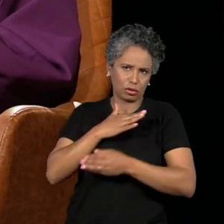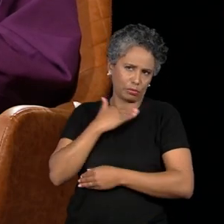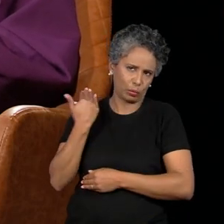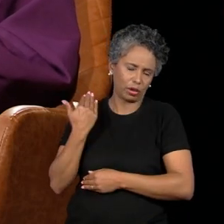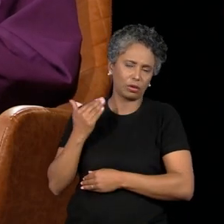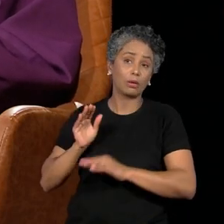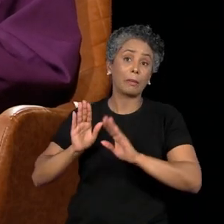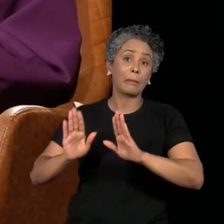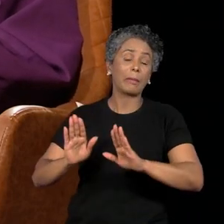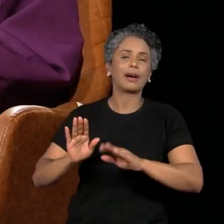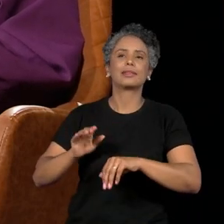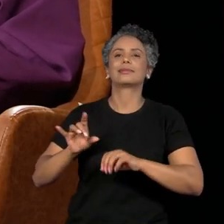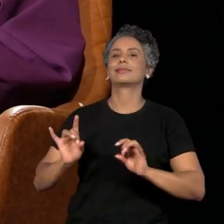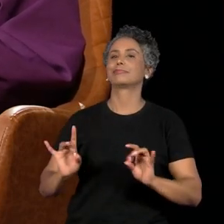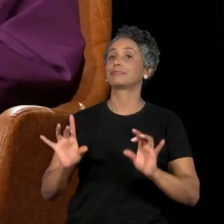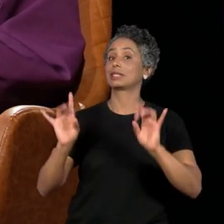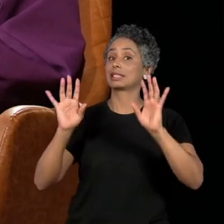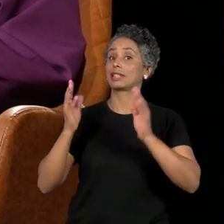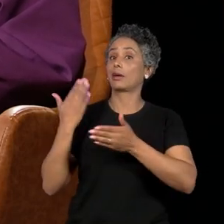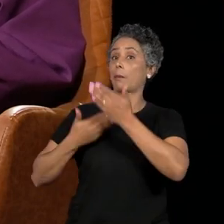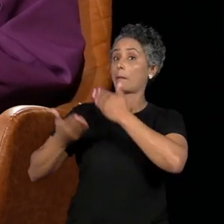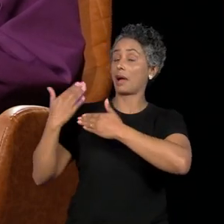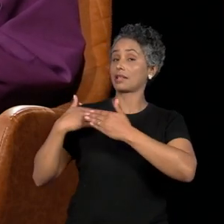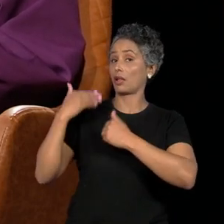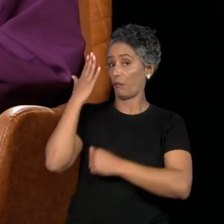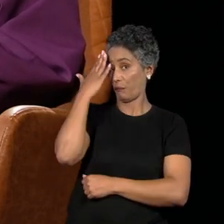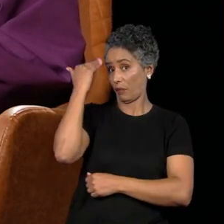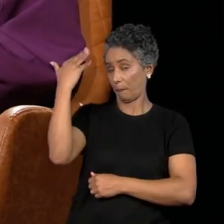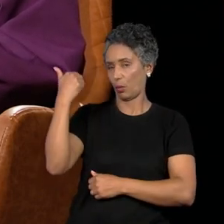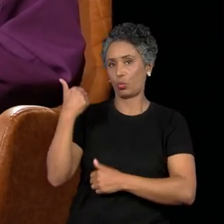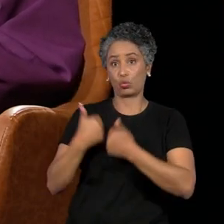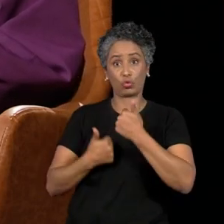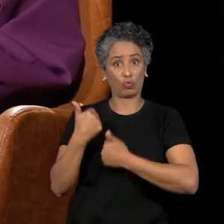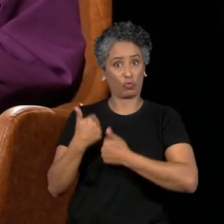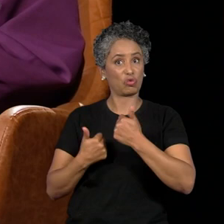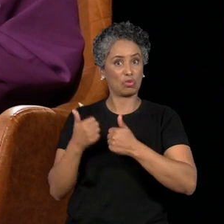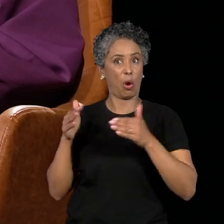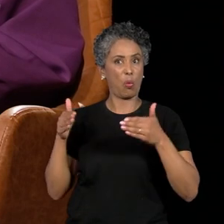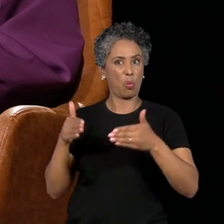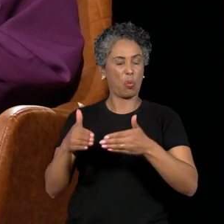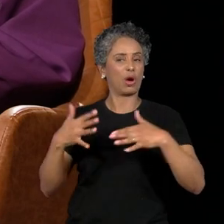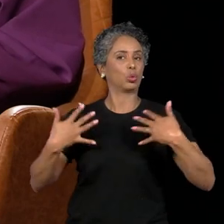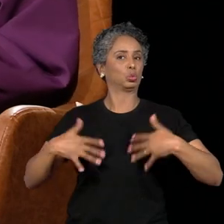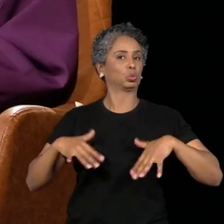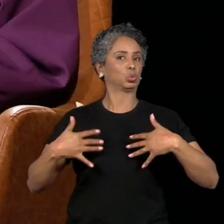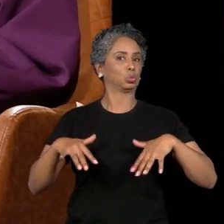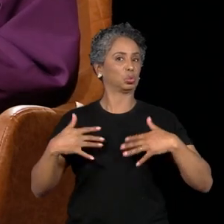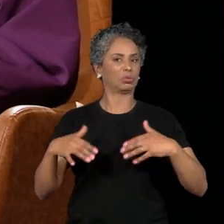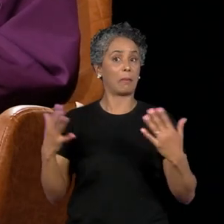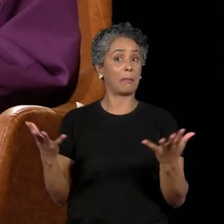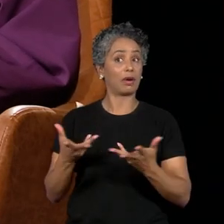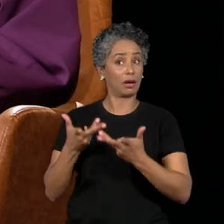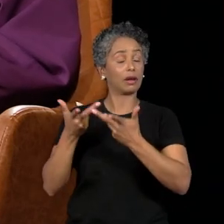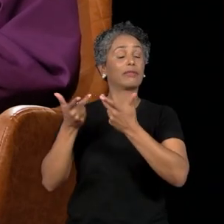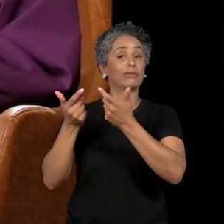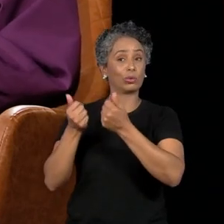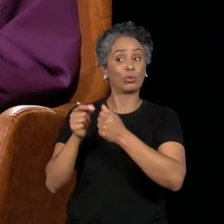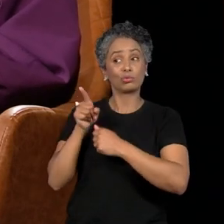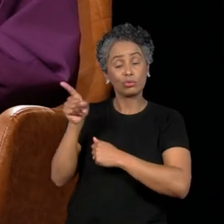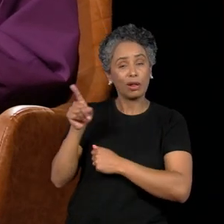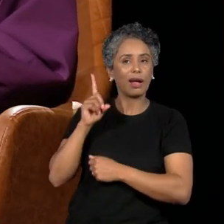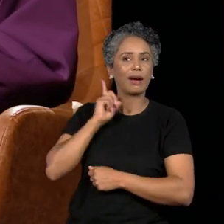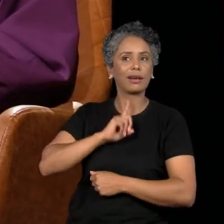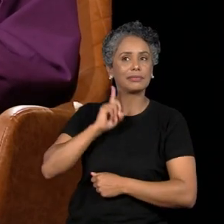o grande jogador de futebol de Minas Gerais. Talvez o mais importante jogador de futebol de Minas